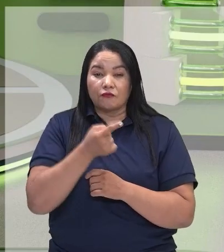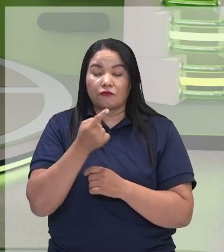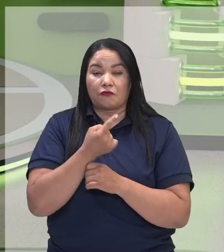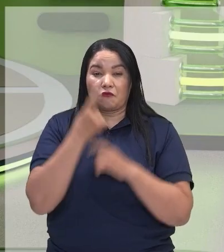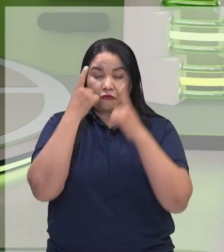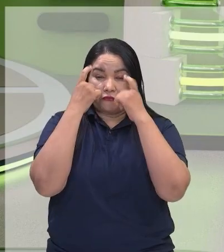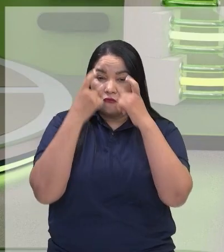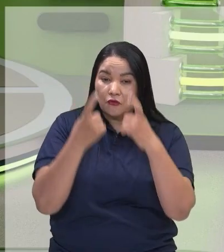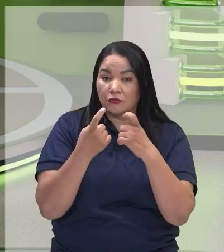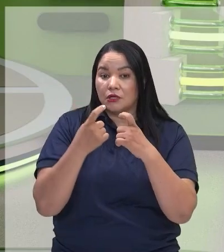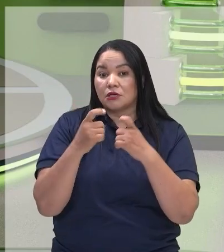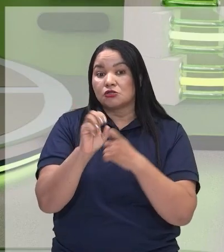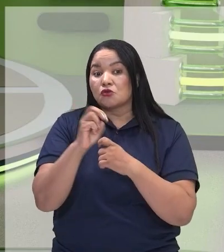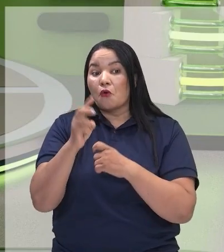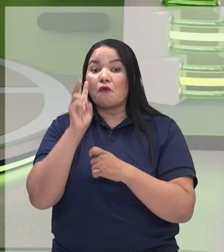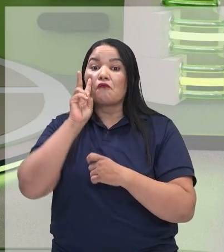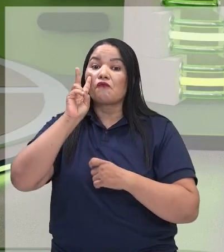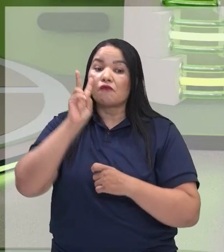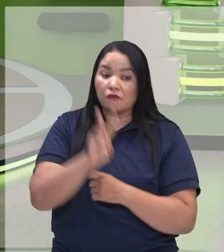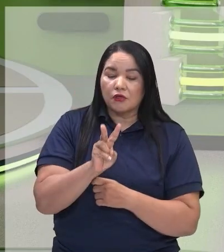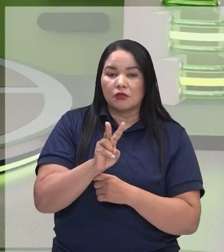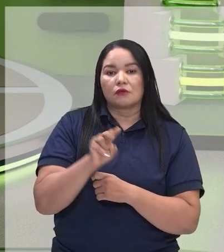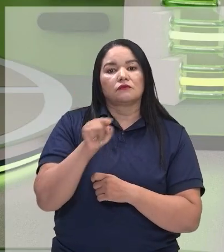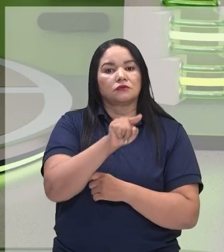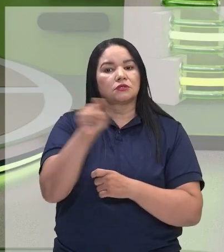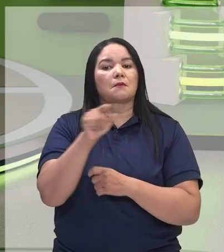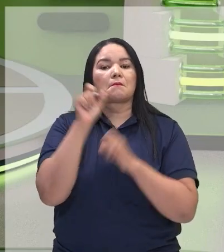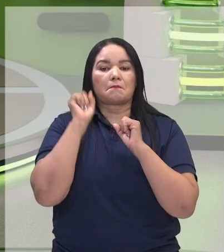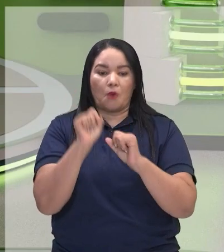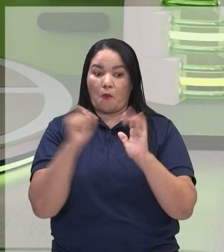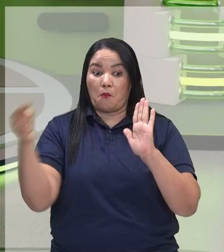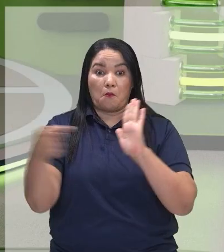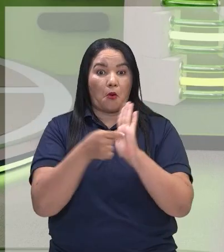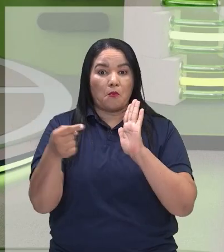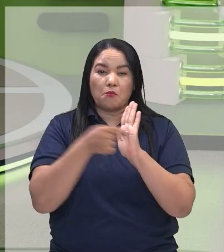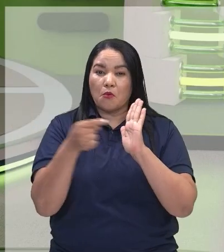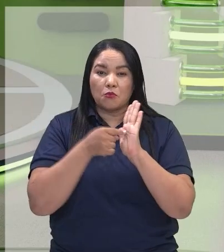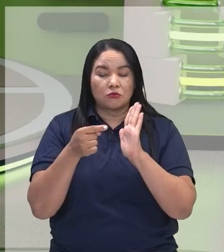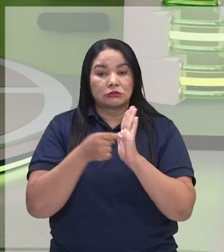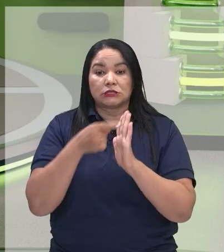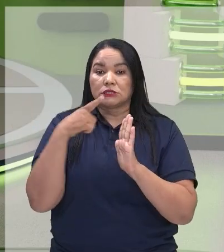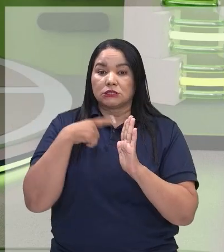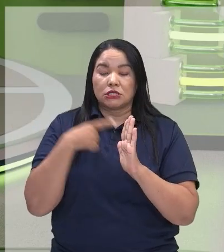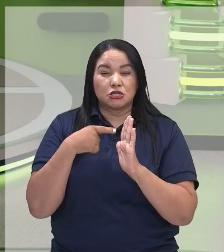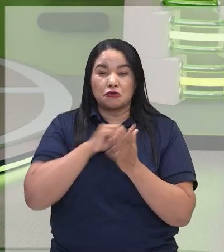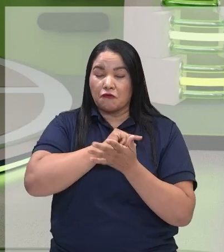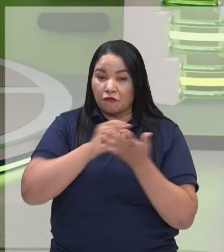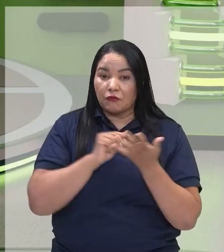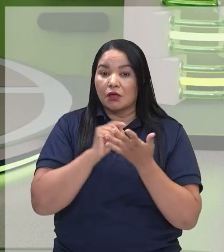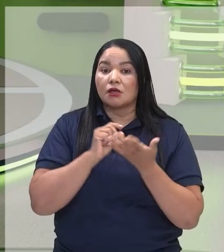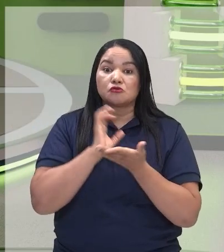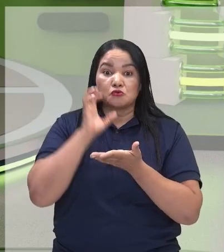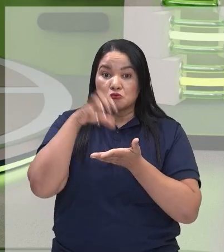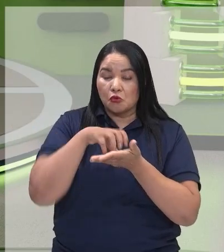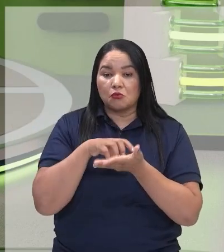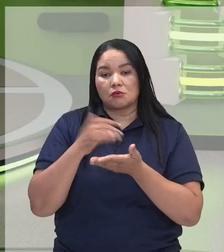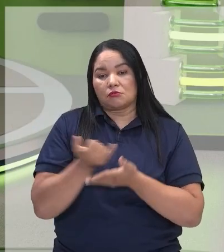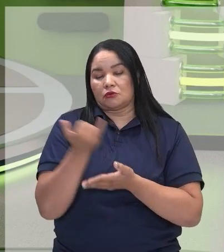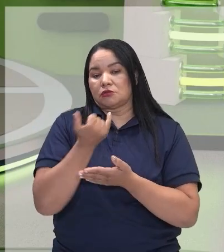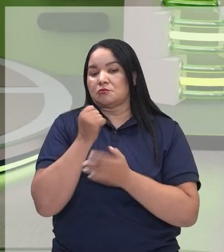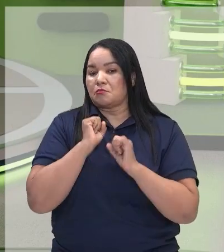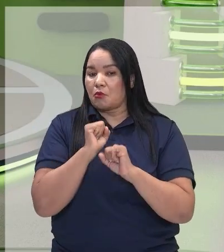se você presenciar, você pode denunciar. A gente sabe que existem órgãos que são importantes, né, que podem